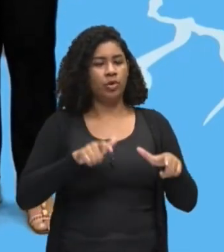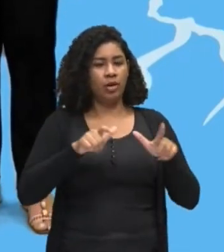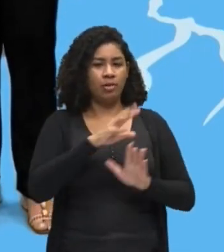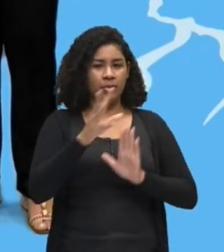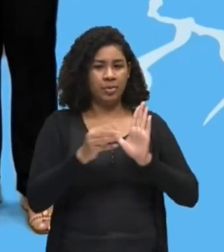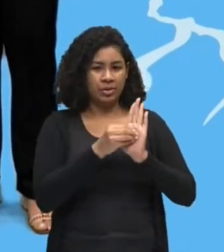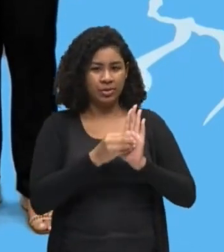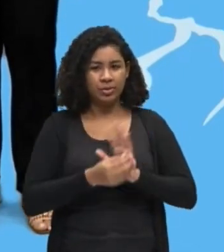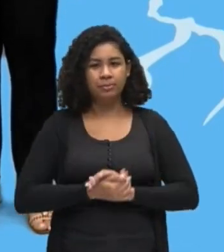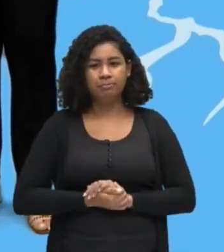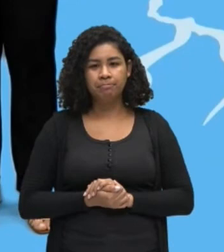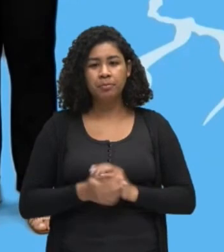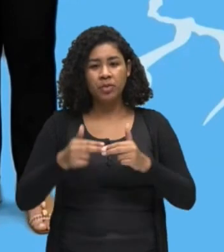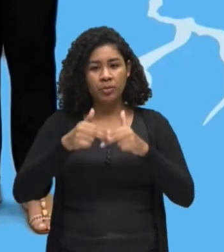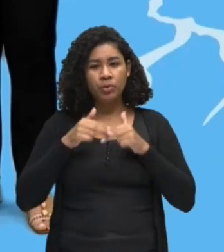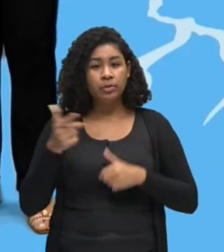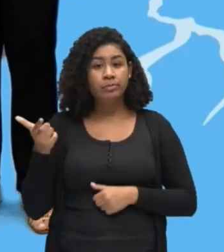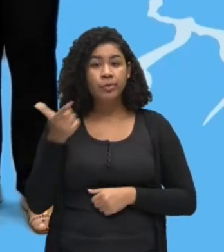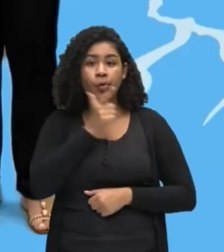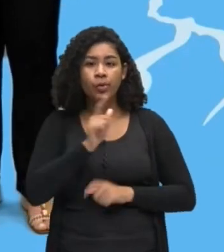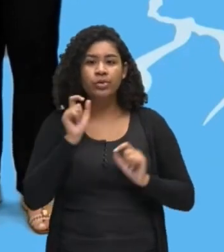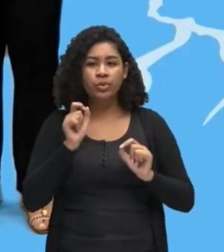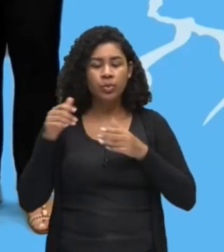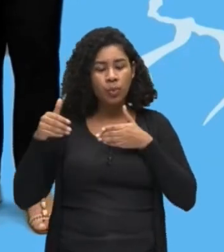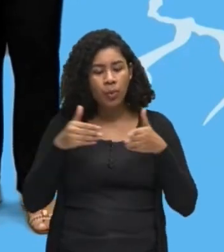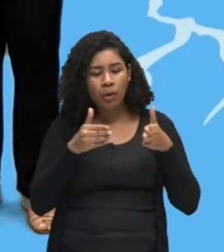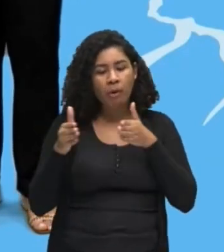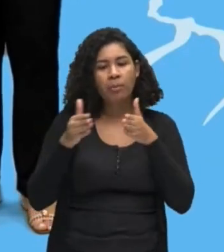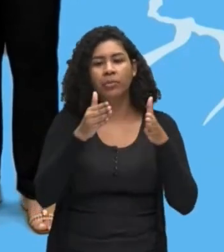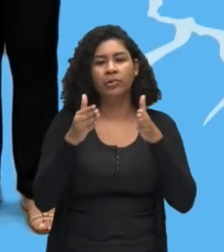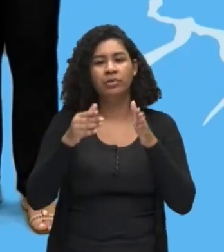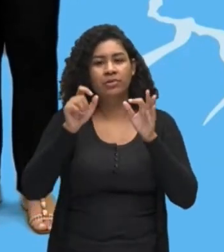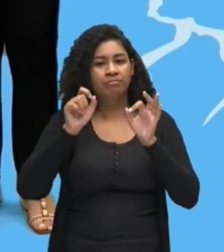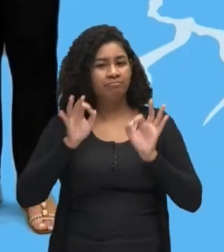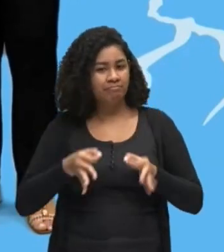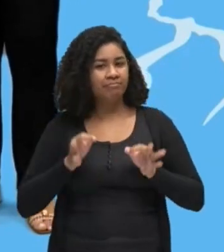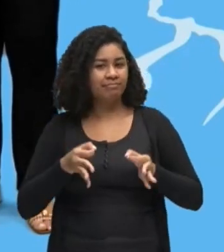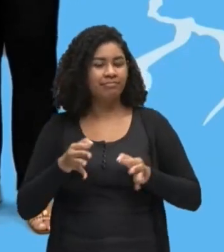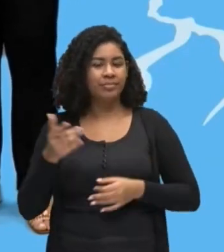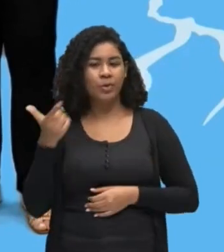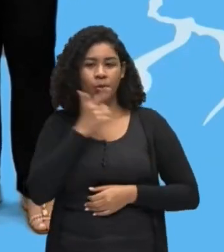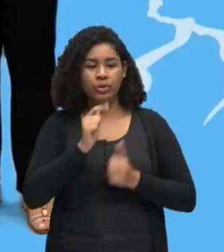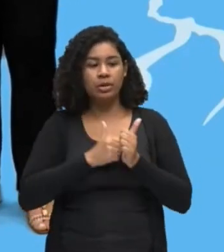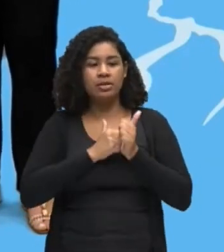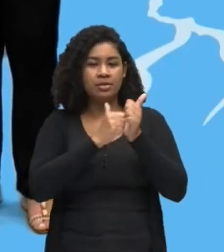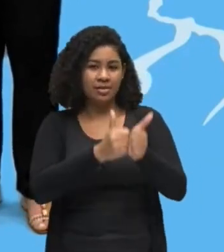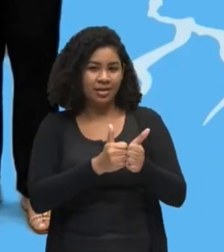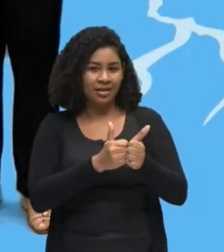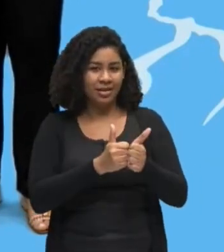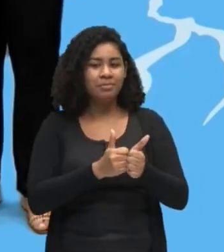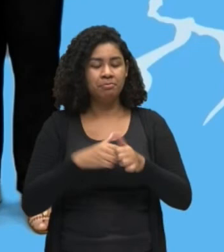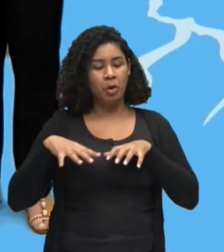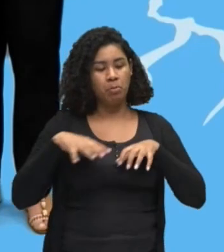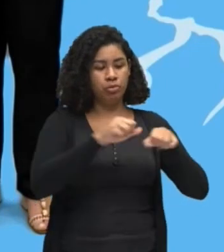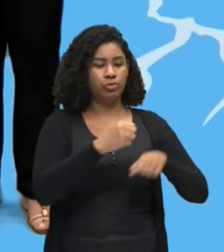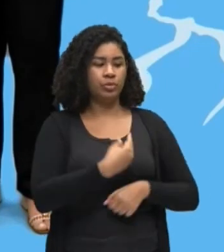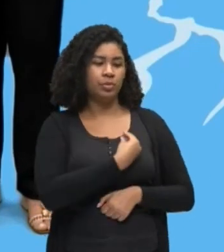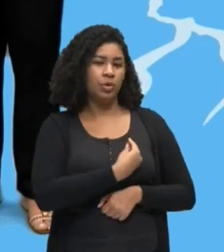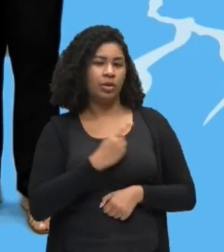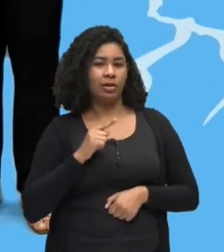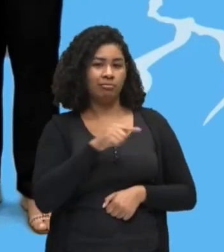as condições, pelo menos no que se refere a reconhecer o território, para a ocupação do Vale do